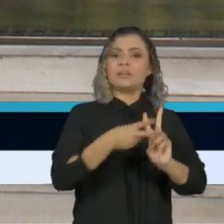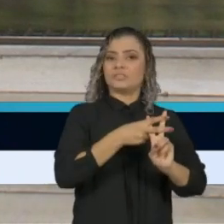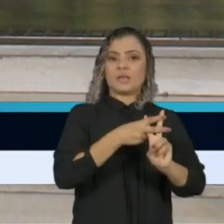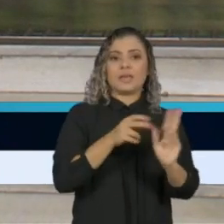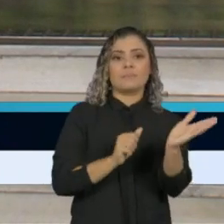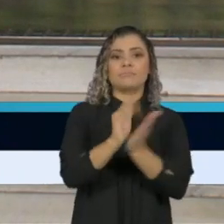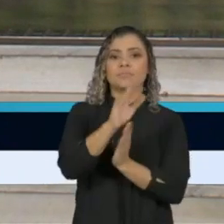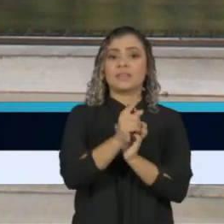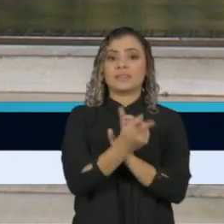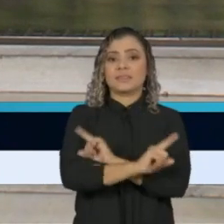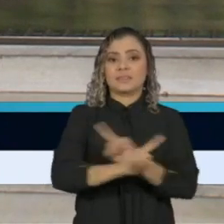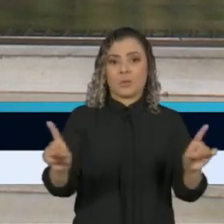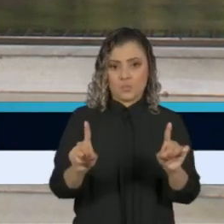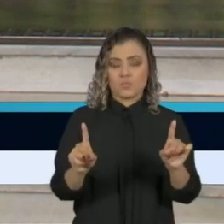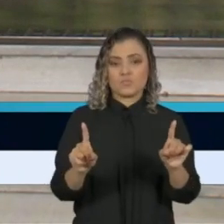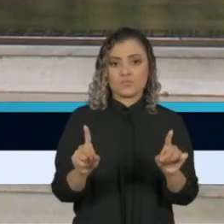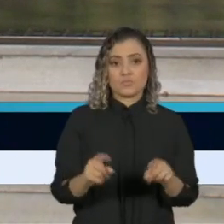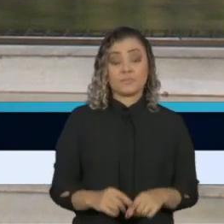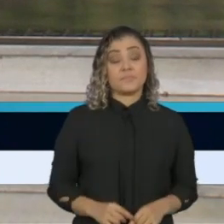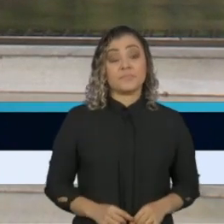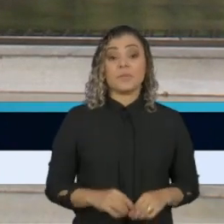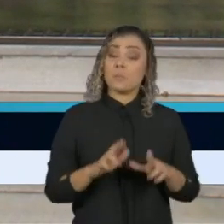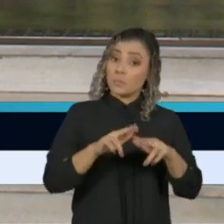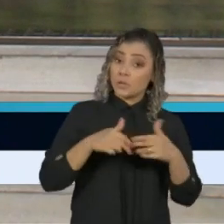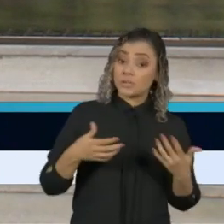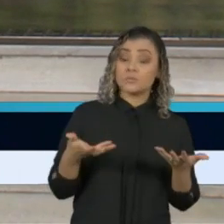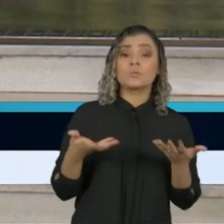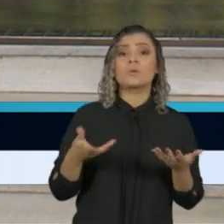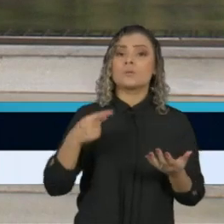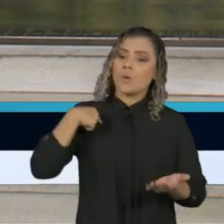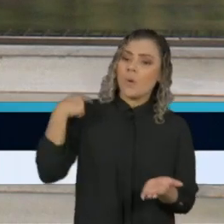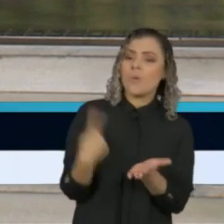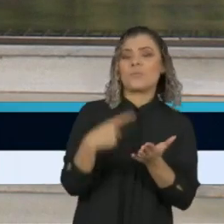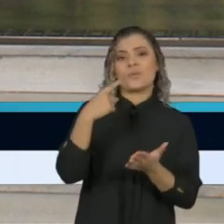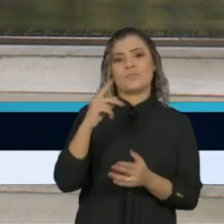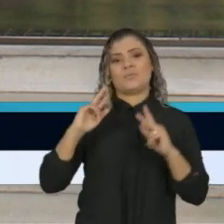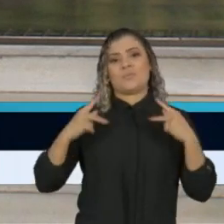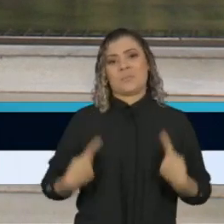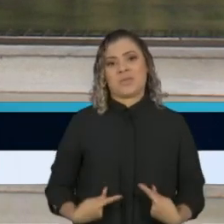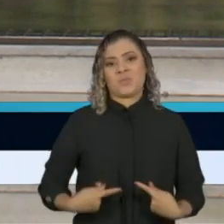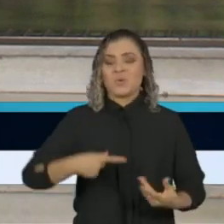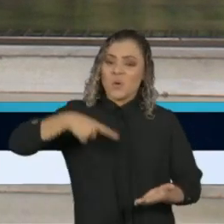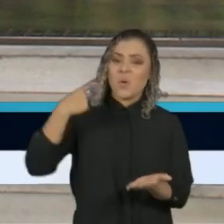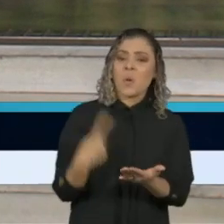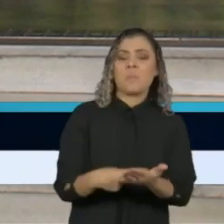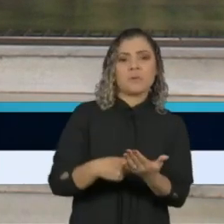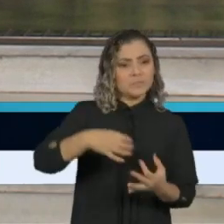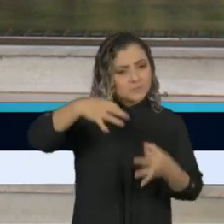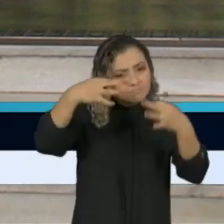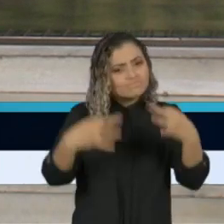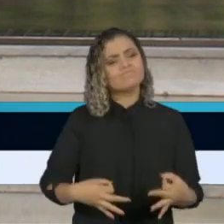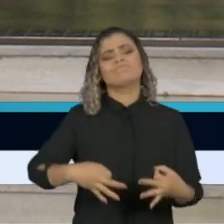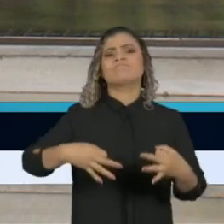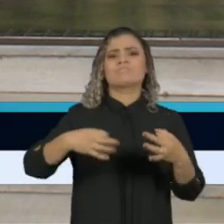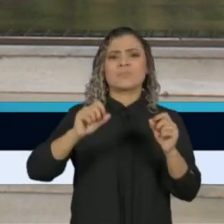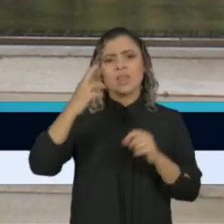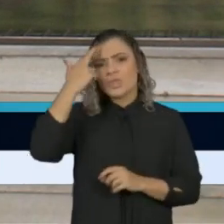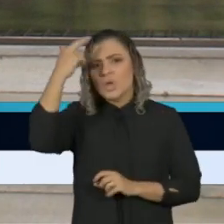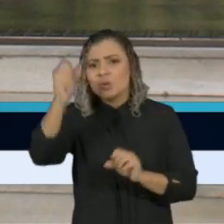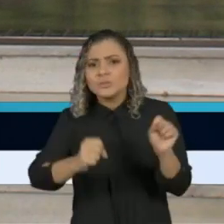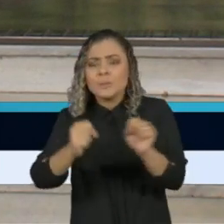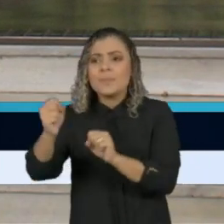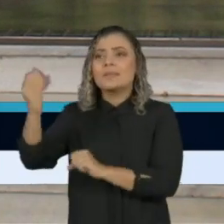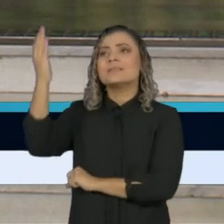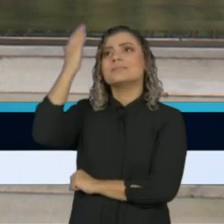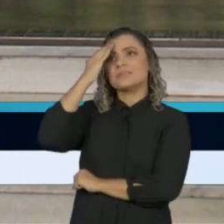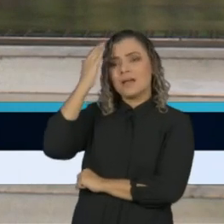compromisso para não demitir. Este é o compromisso humanitário, este é o compromisso correto de empresários que sabem